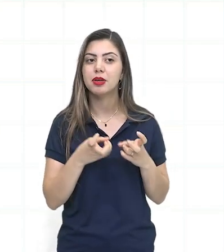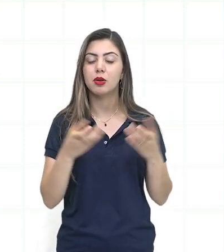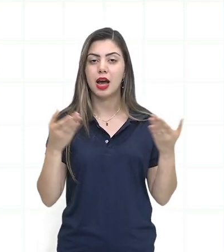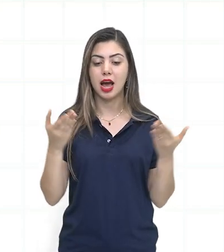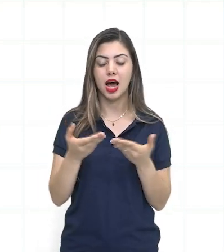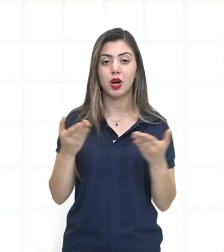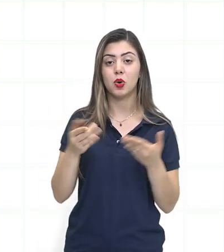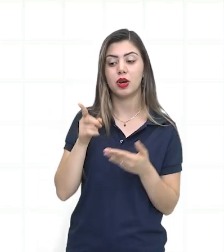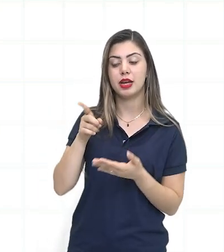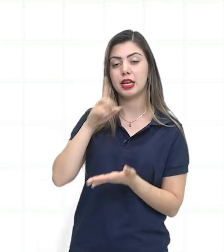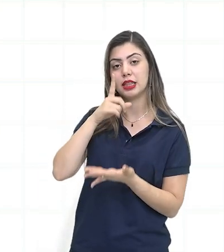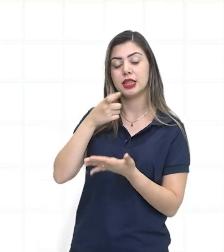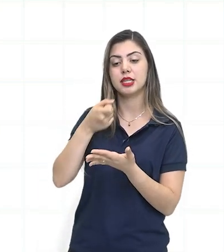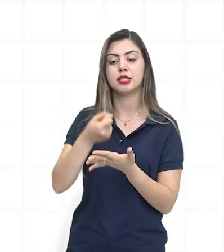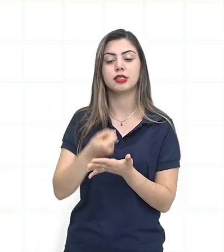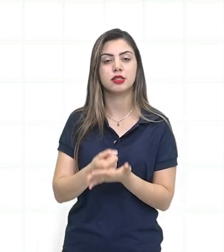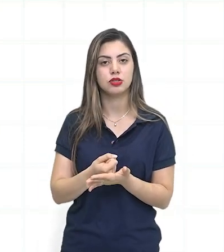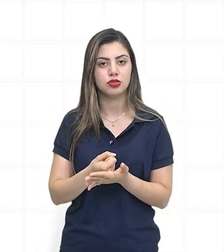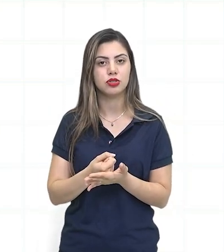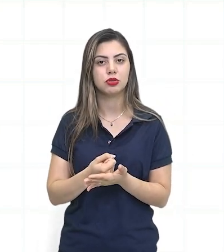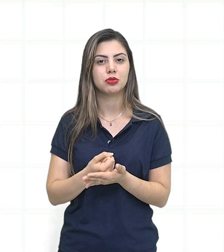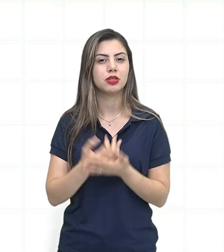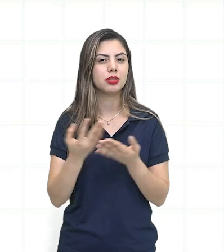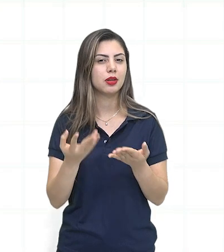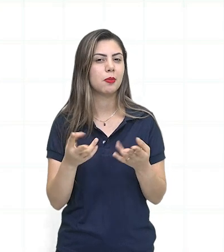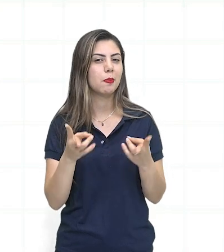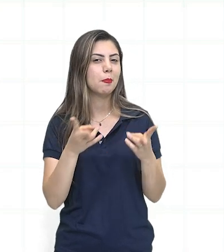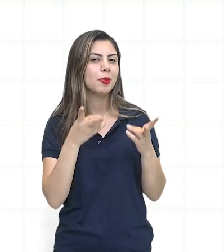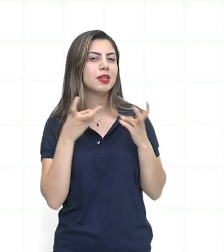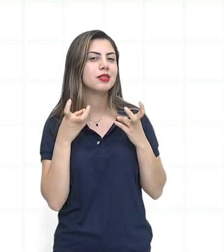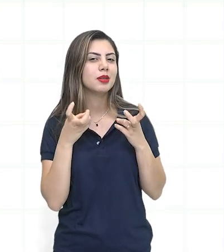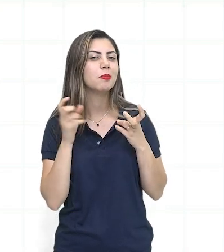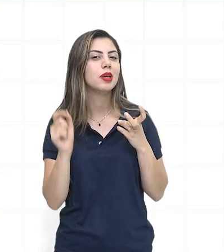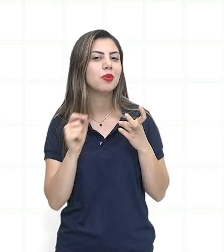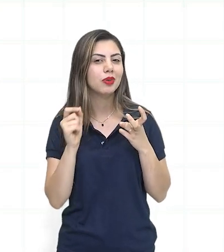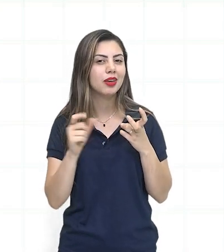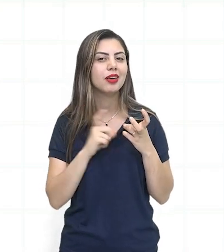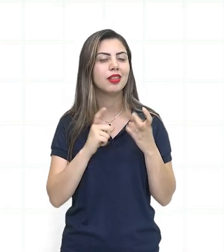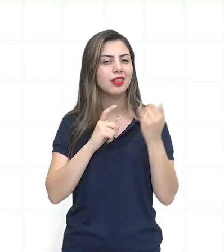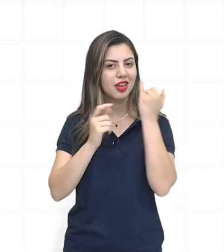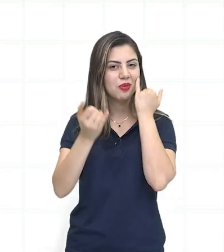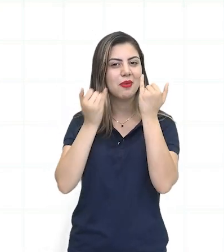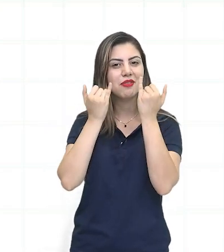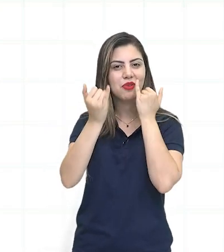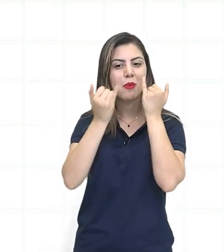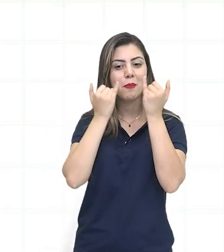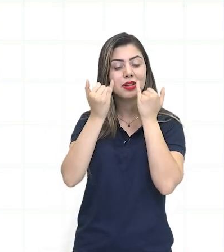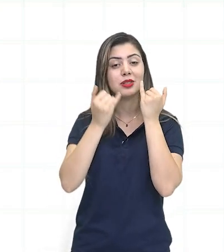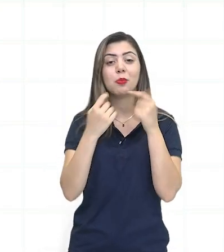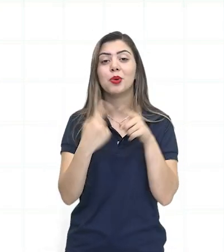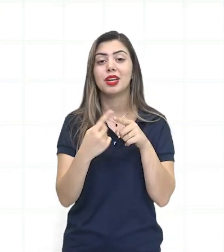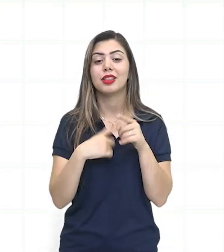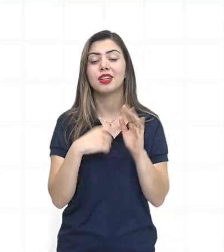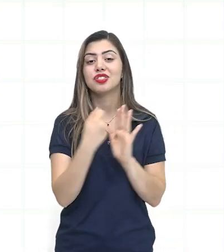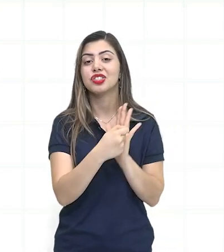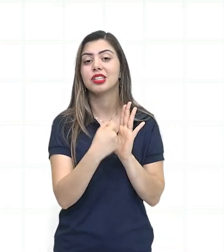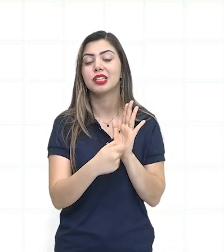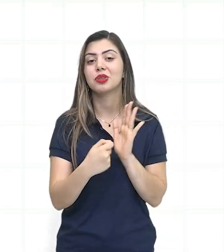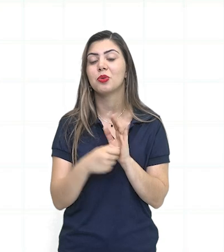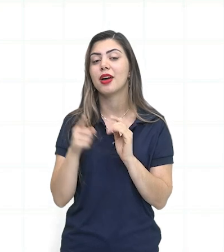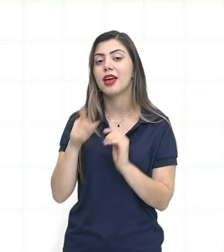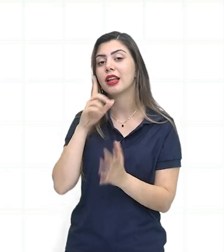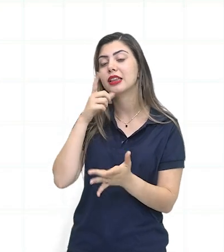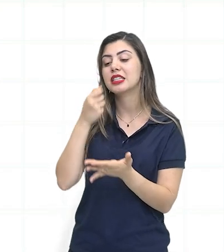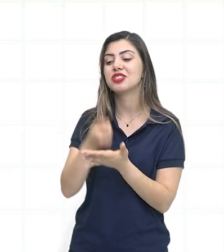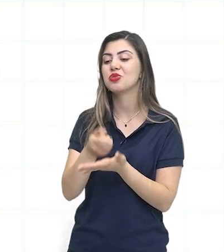partir desta decisão, está evidente, está clara essa informação. Né? Está escrito aqui, Luísa tomou a